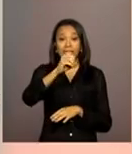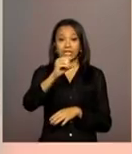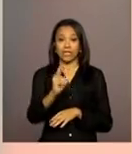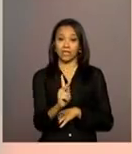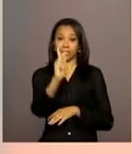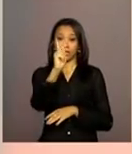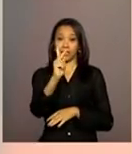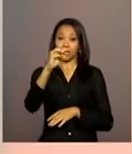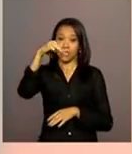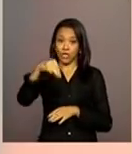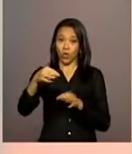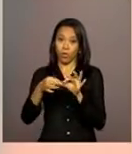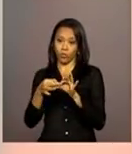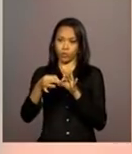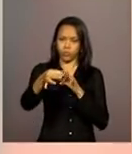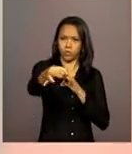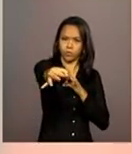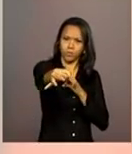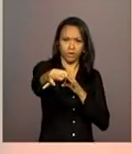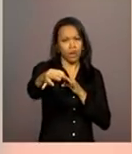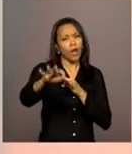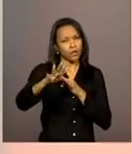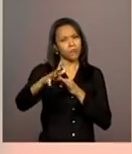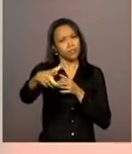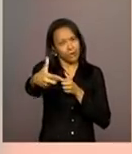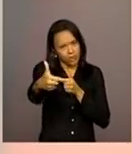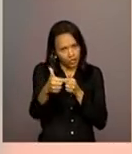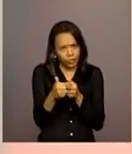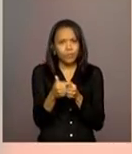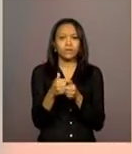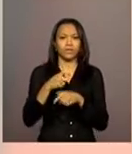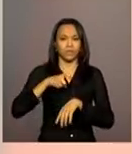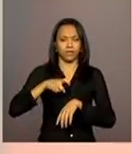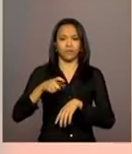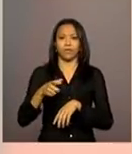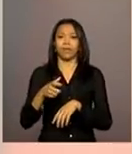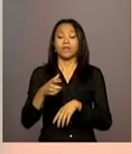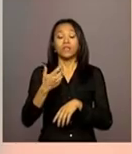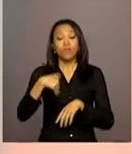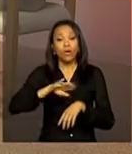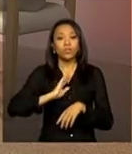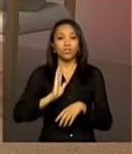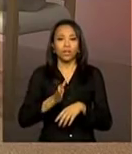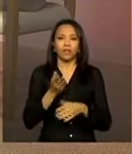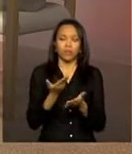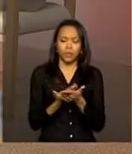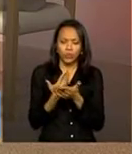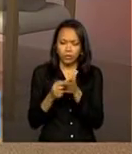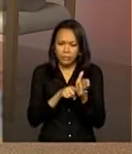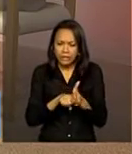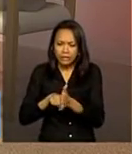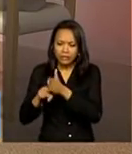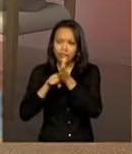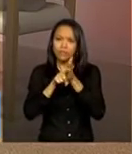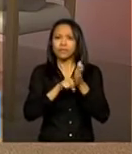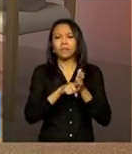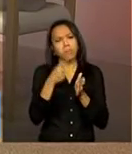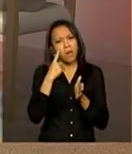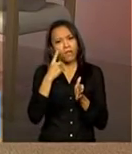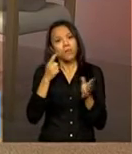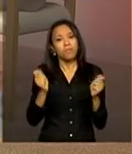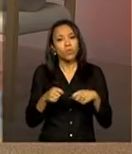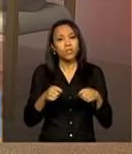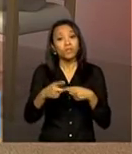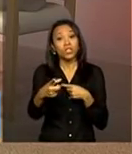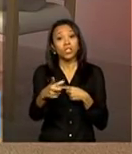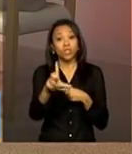demanda de que isso seja reduzida Então tá sendo realizado eh estudos para ver a possibilidade disso